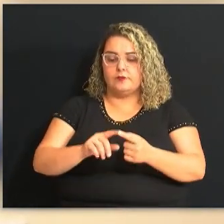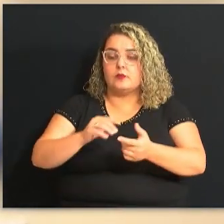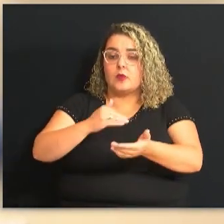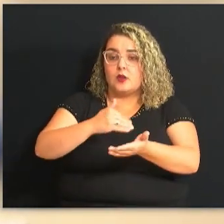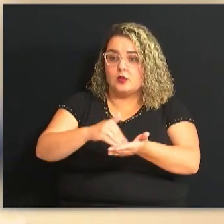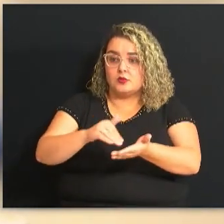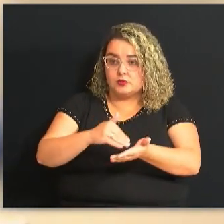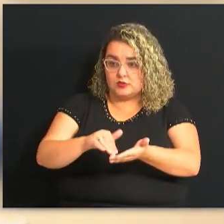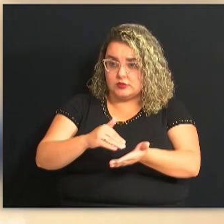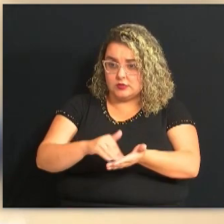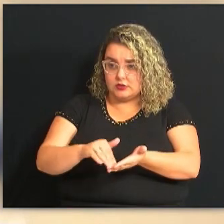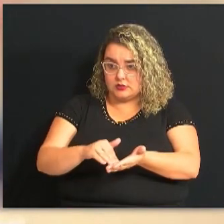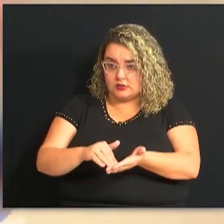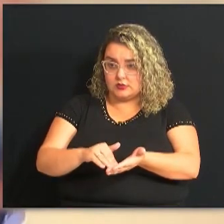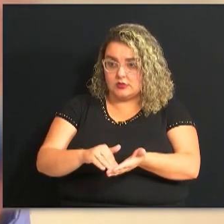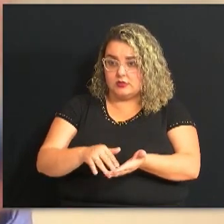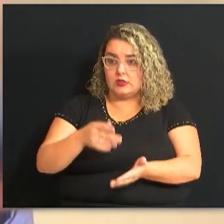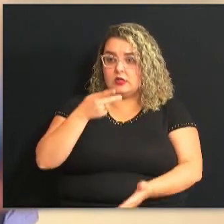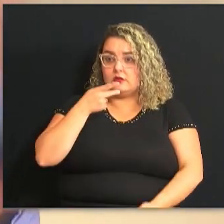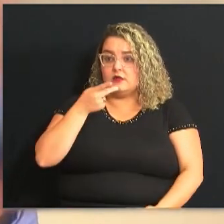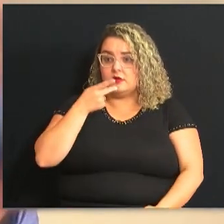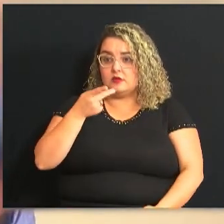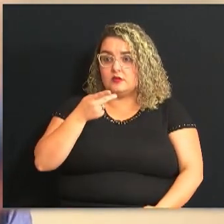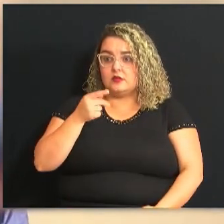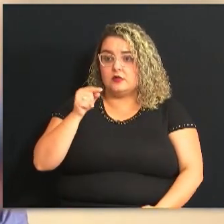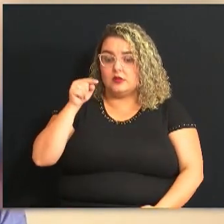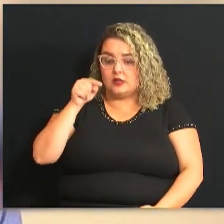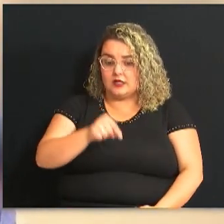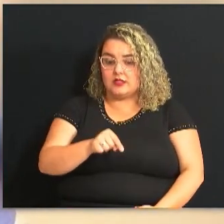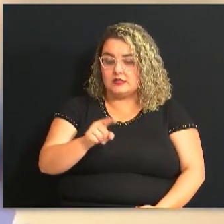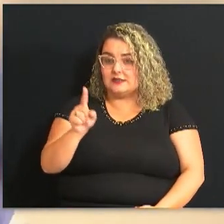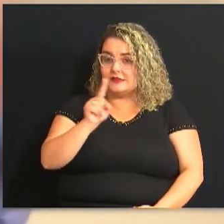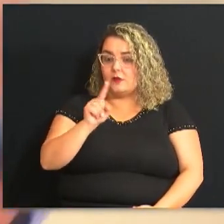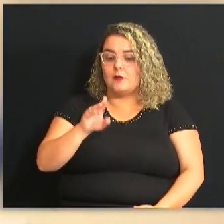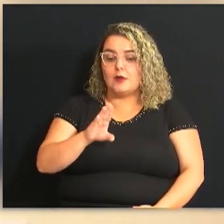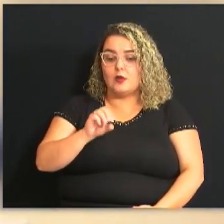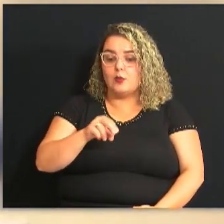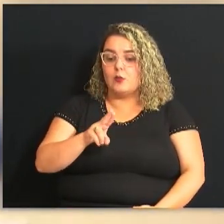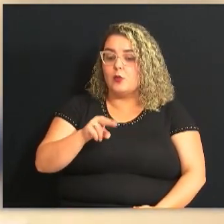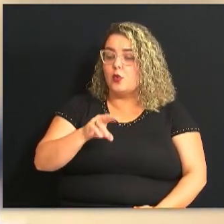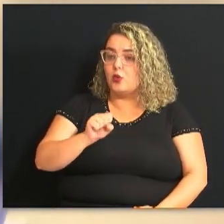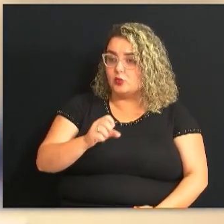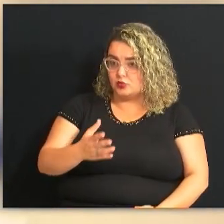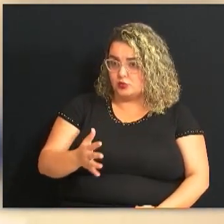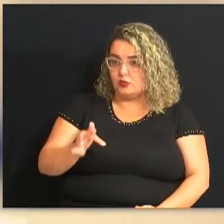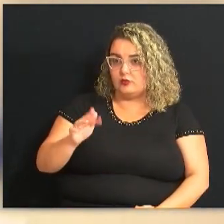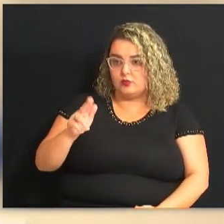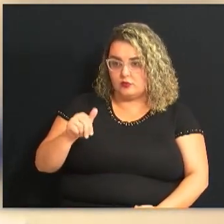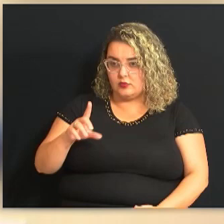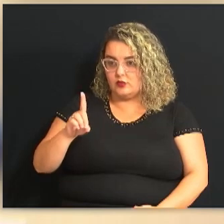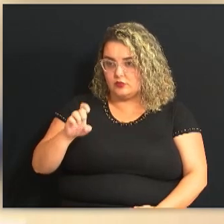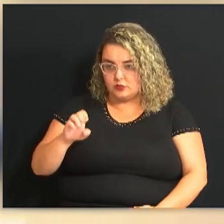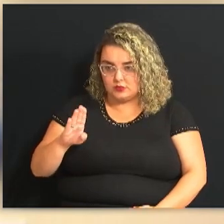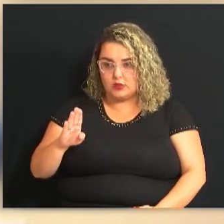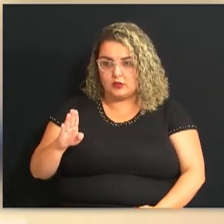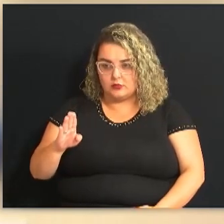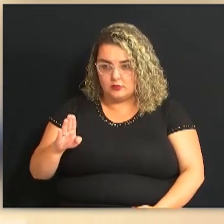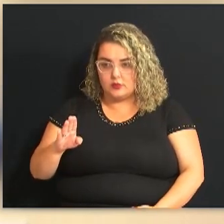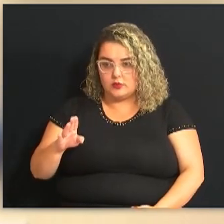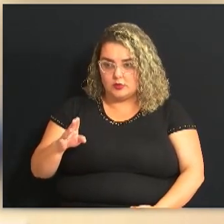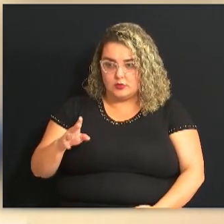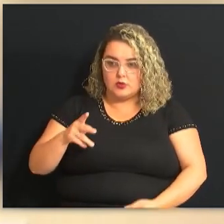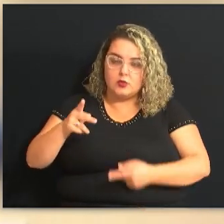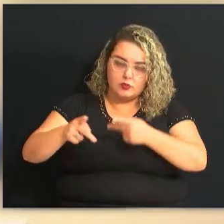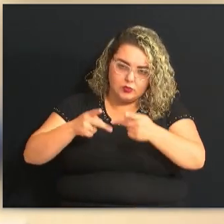de falar, esse não se trata de um bônus Fundeb, como a gente popularmente